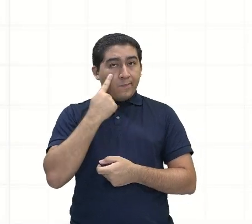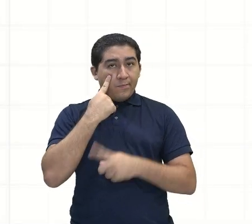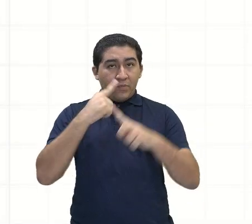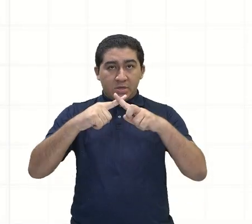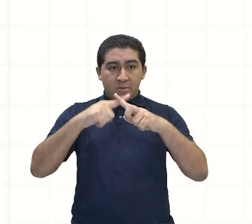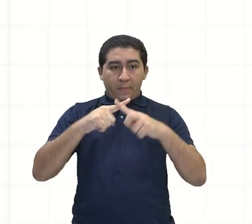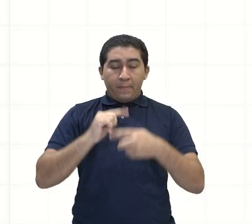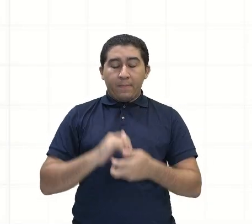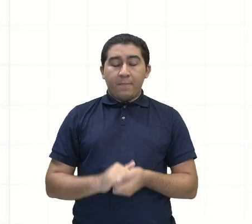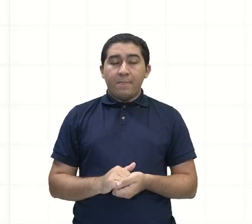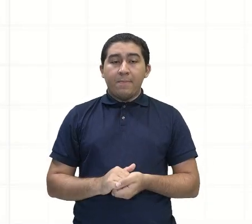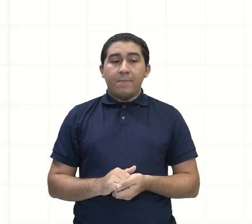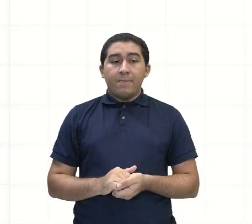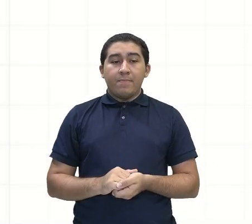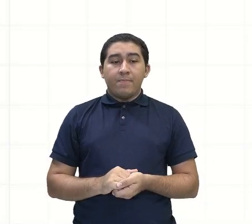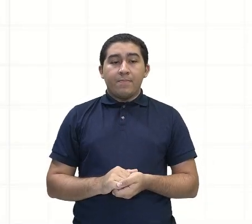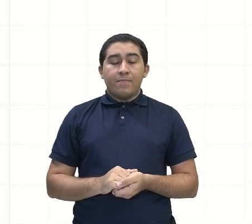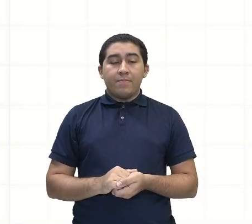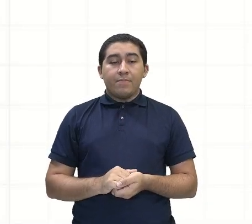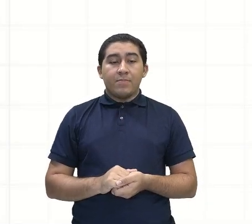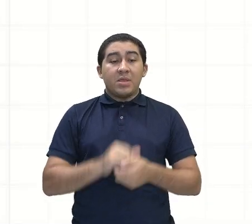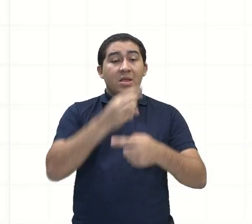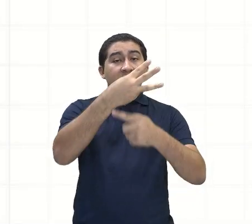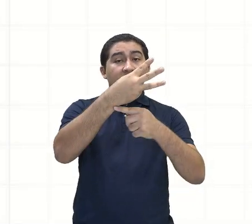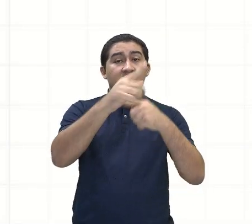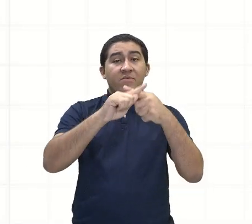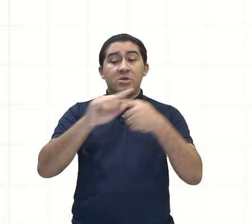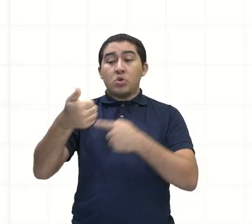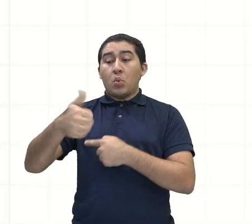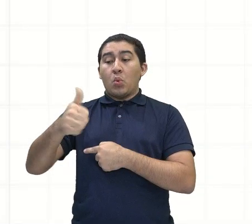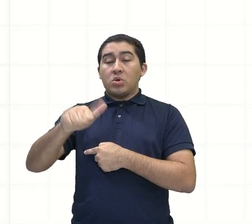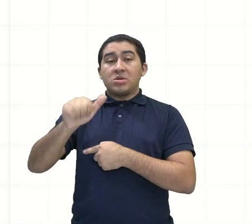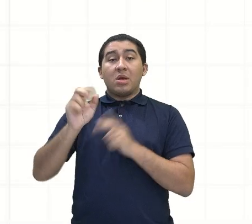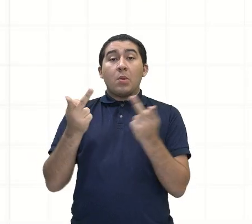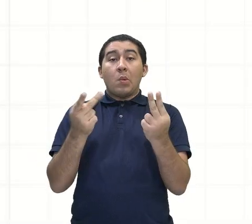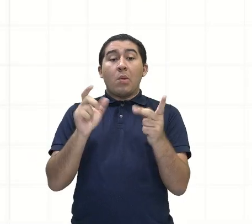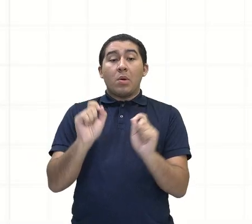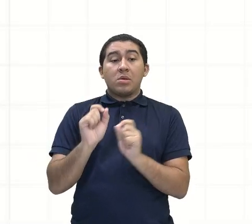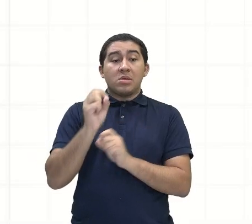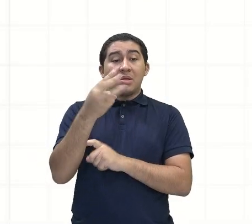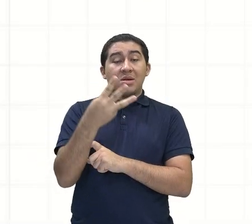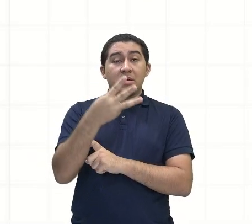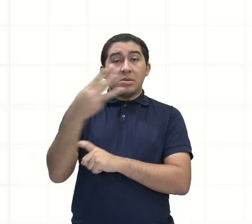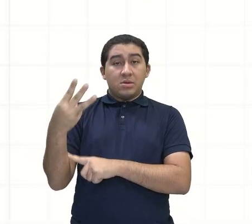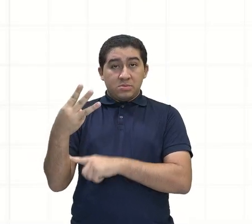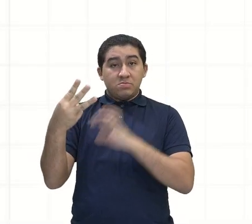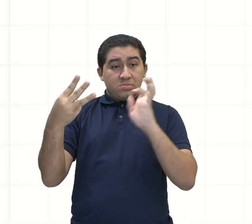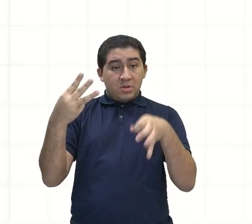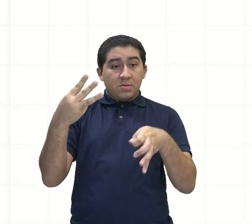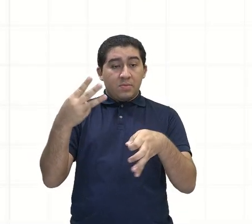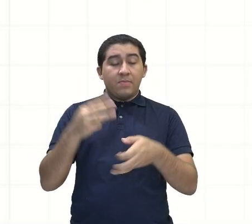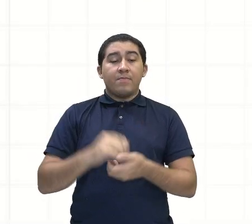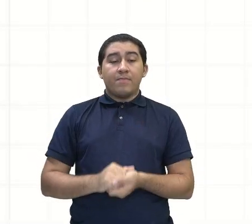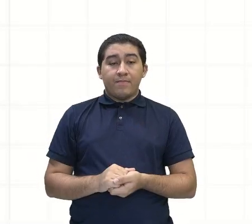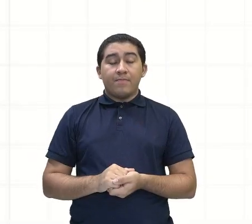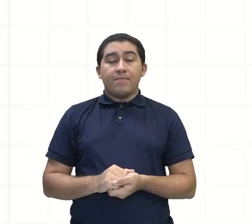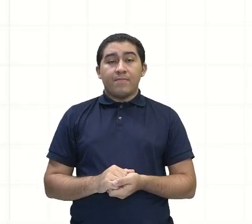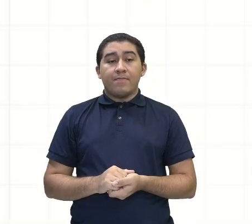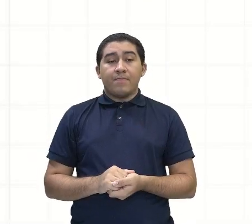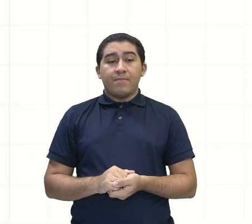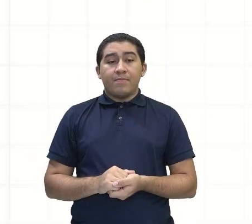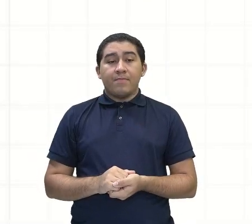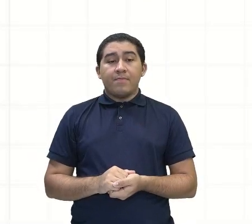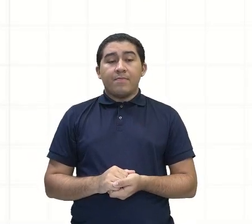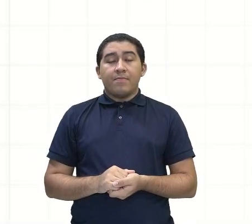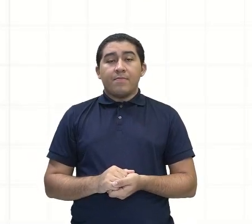só. 3 vezes 11 é igual a 33. 3 vezes 1, 3.